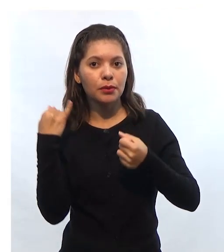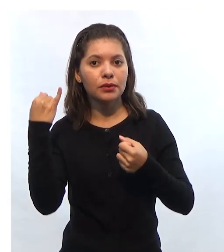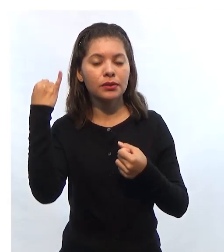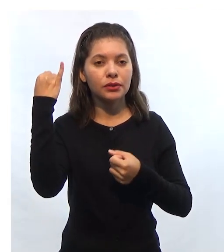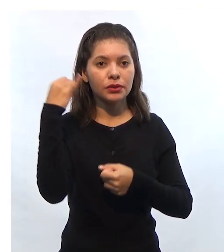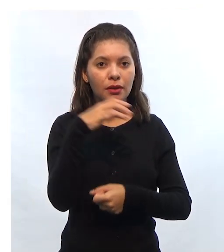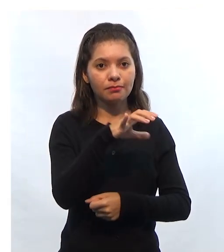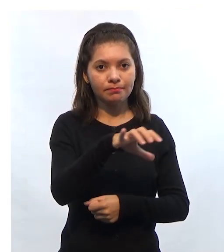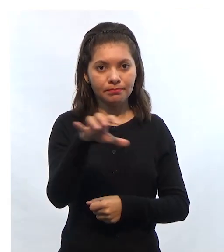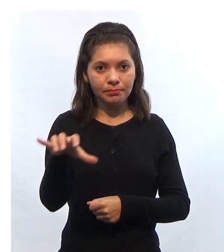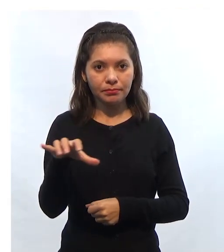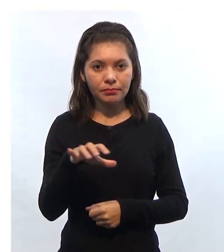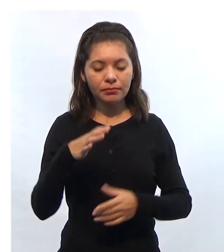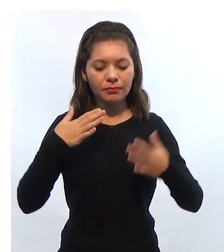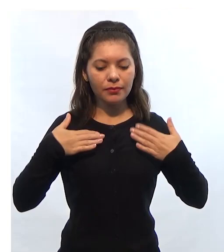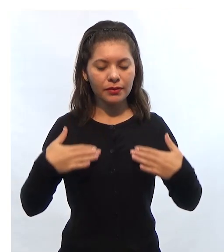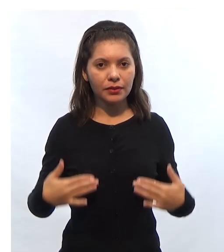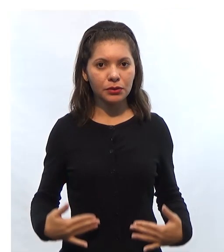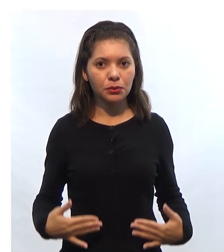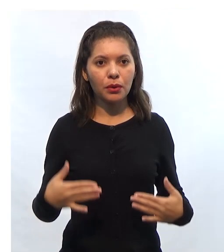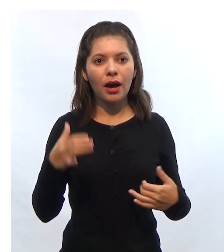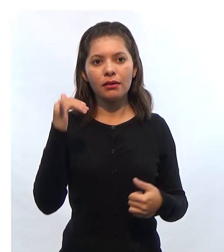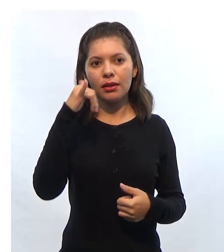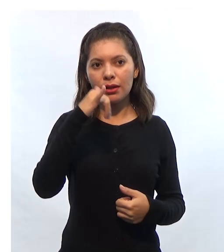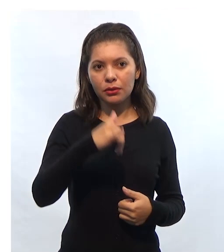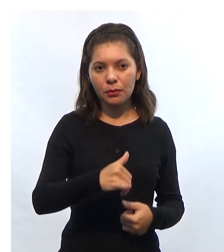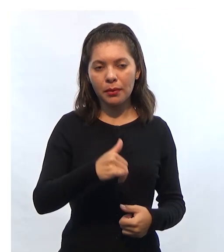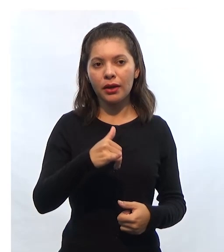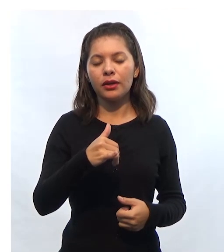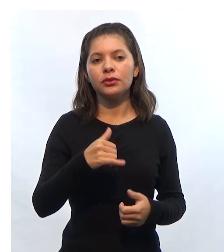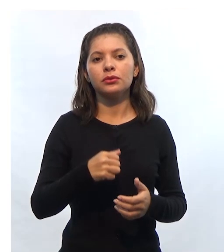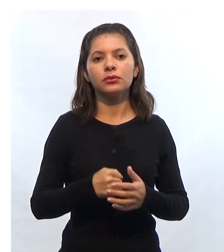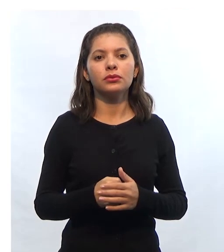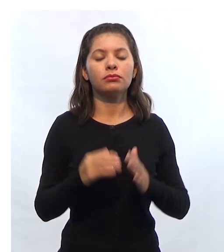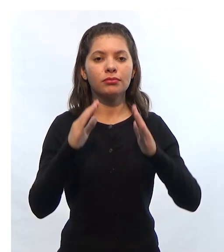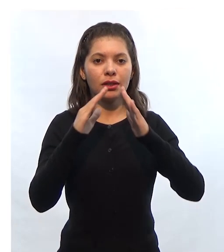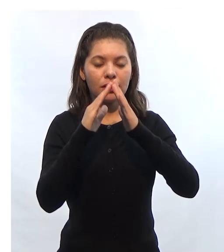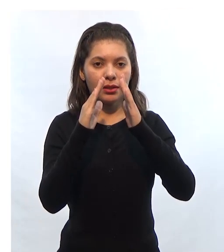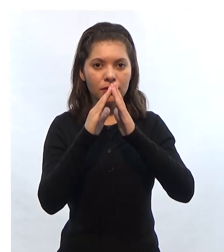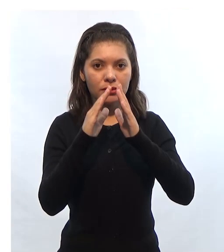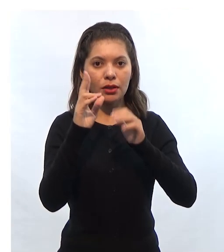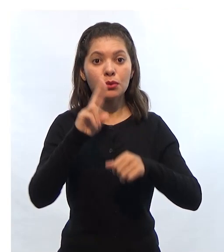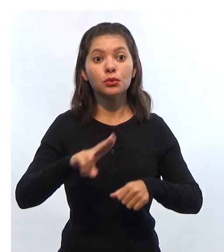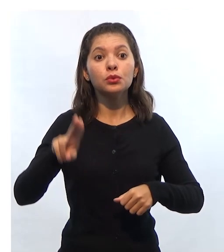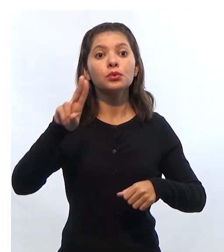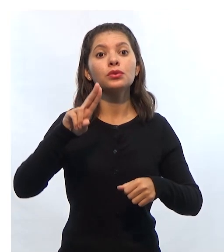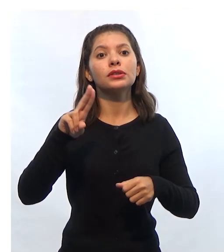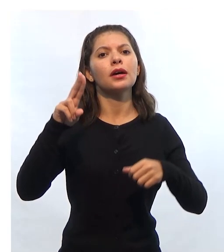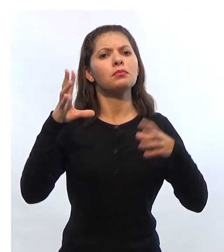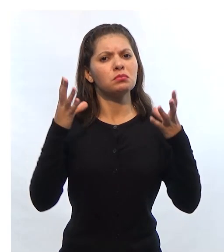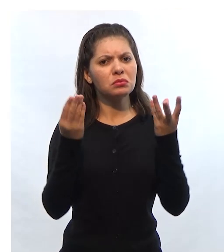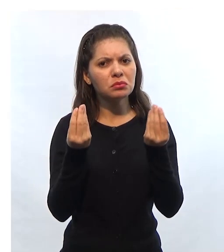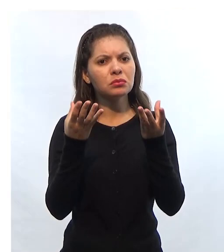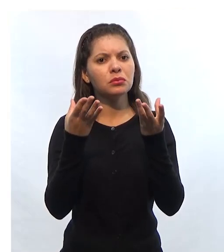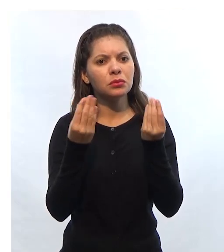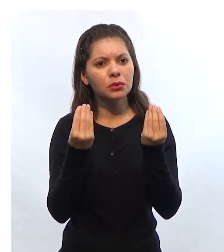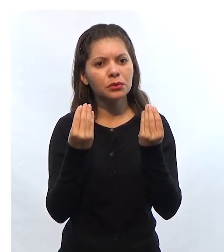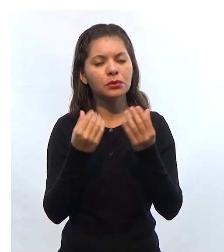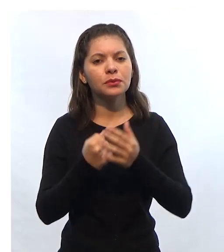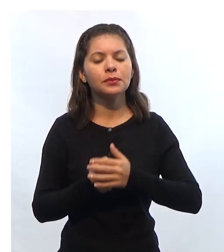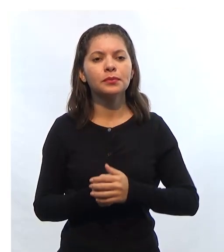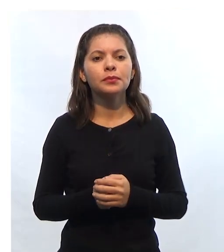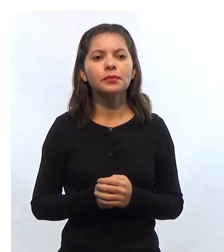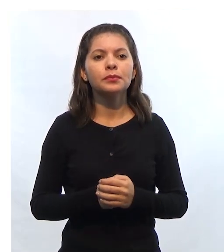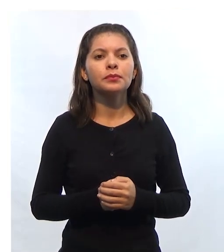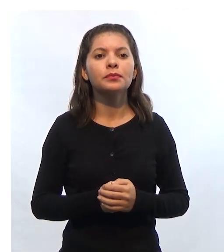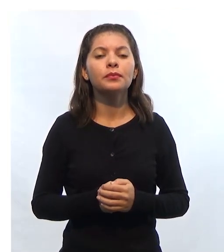marketing. Setores como os de vestuário, refrigerante e eletrodoméstico utilizam a segmentação demográfica de forma intensiva para alinhar seus produtos